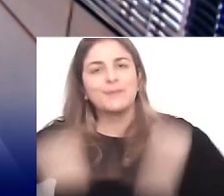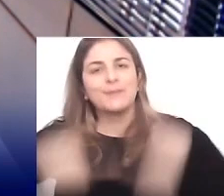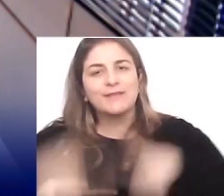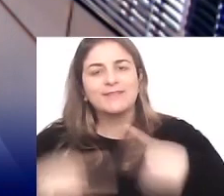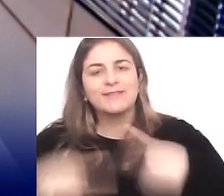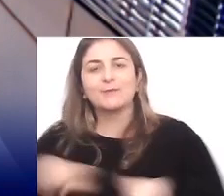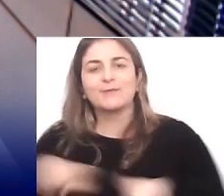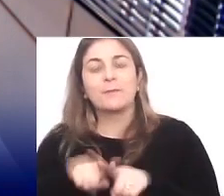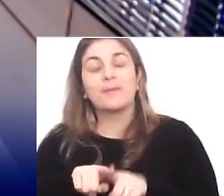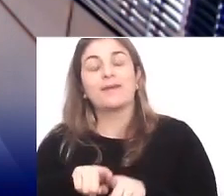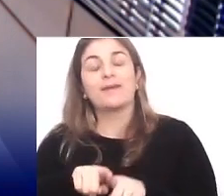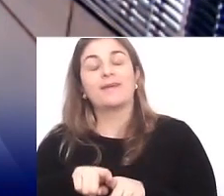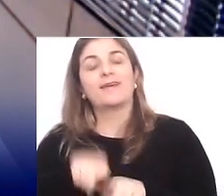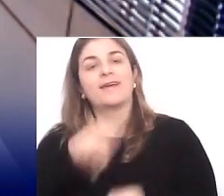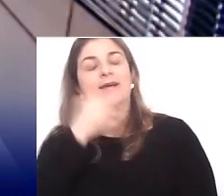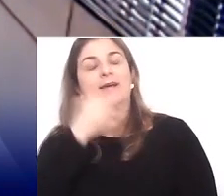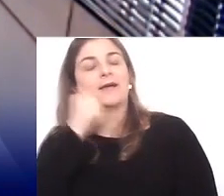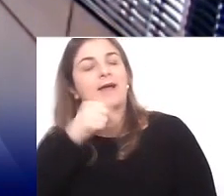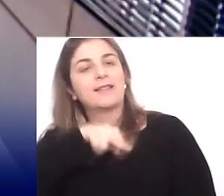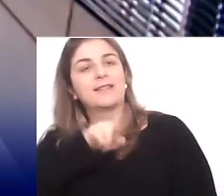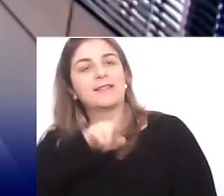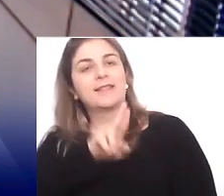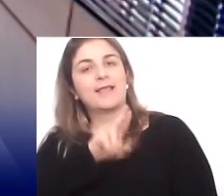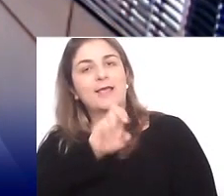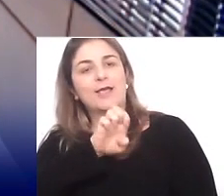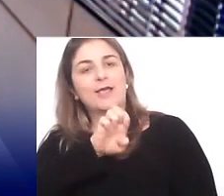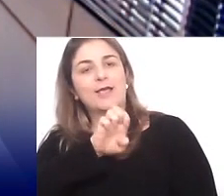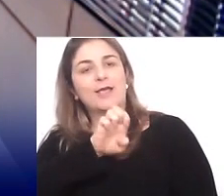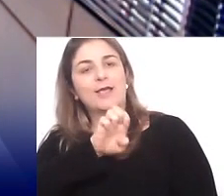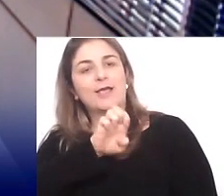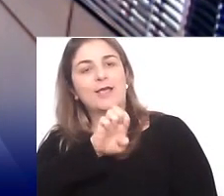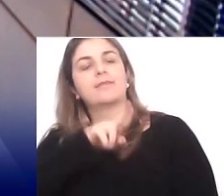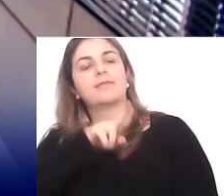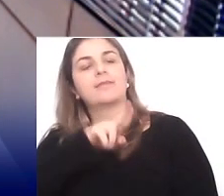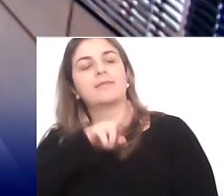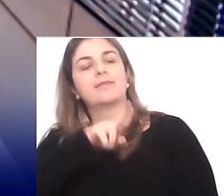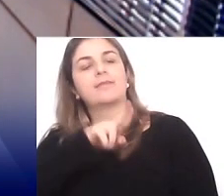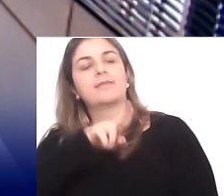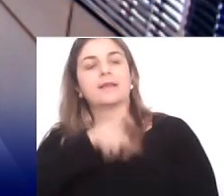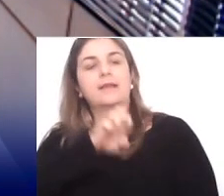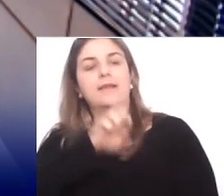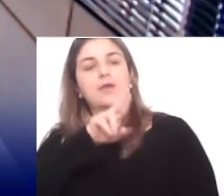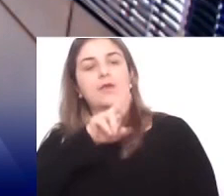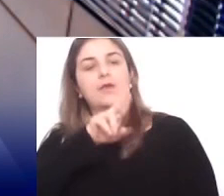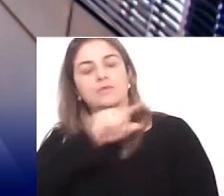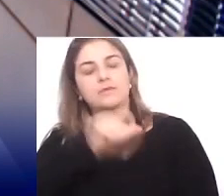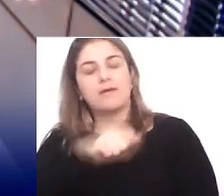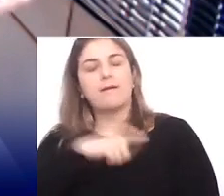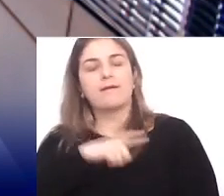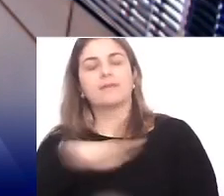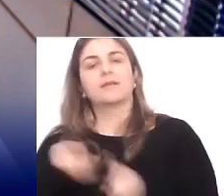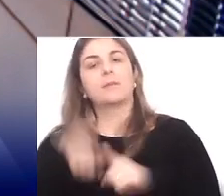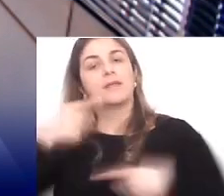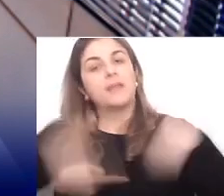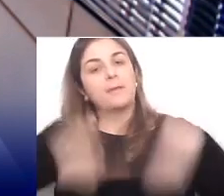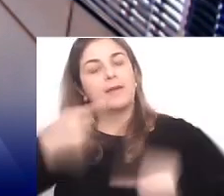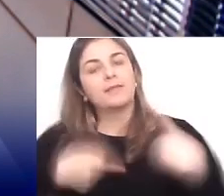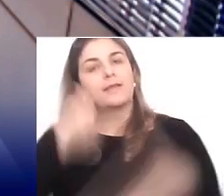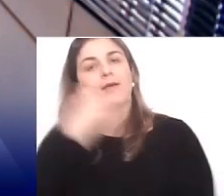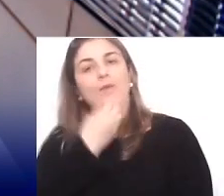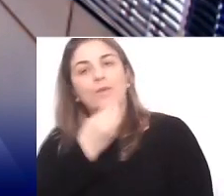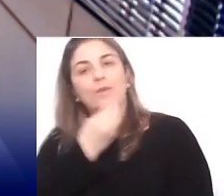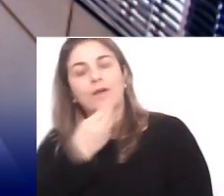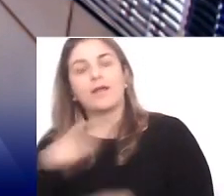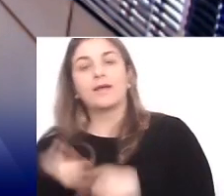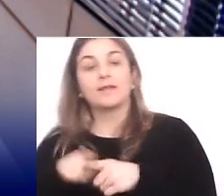Neuza, e claro, saudar, por fim, doutor Marcelo Bertoluz, que vai me acompanhar então hoje, que é meu colega na advocacia, meu colega também na